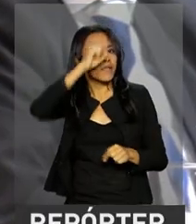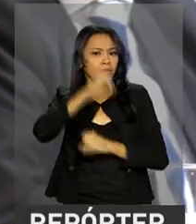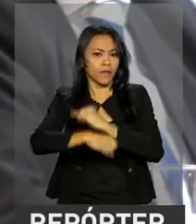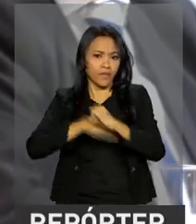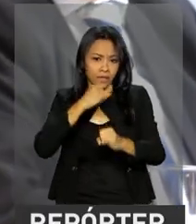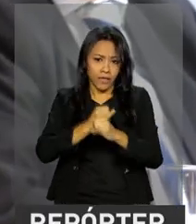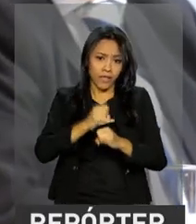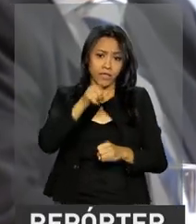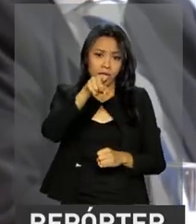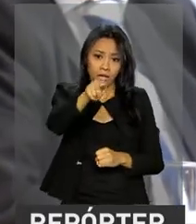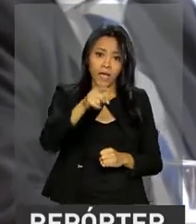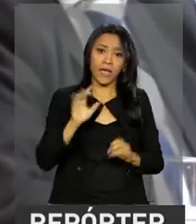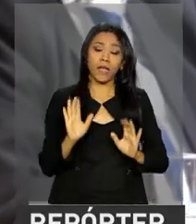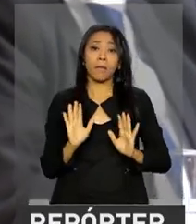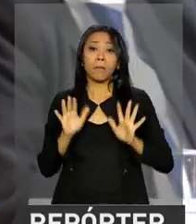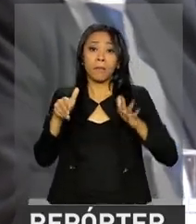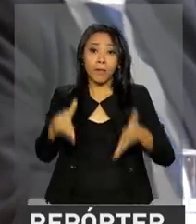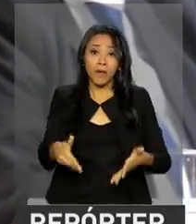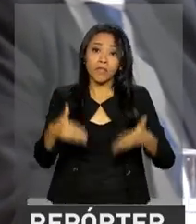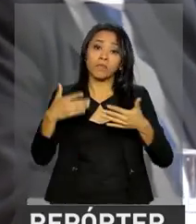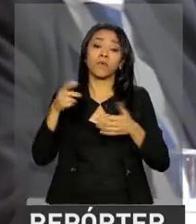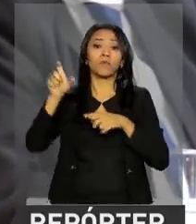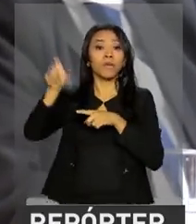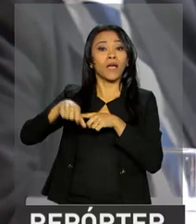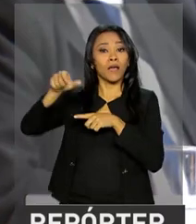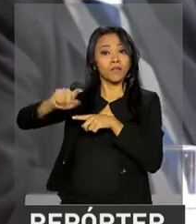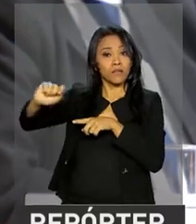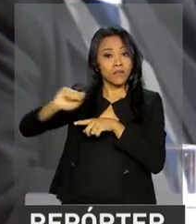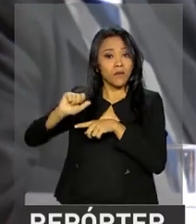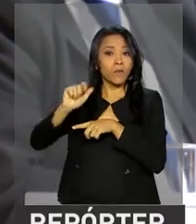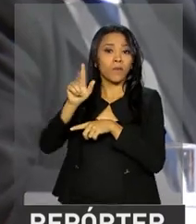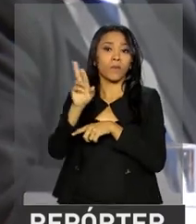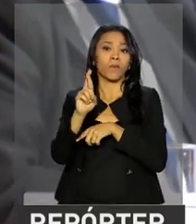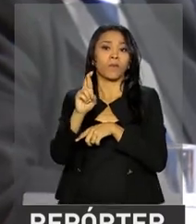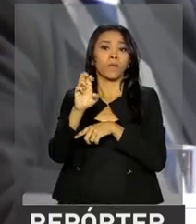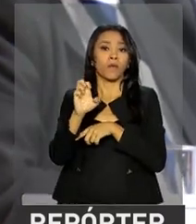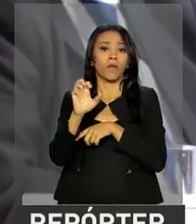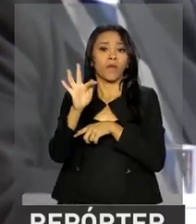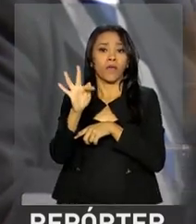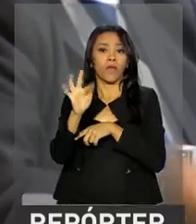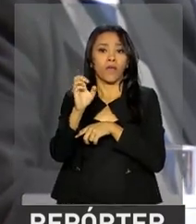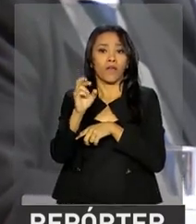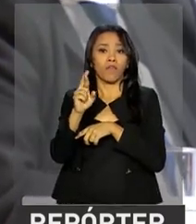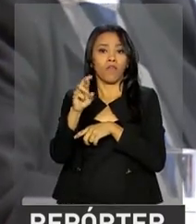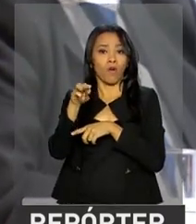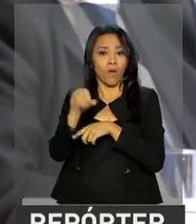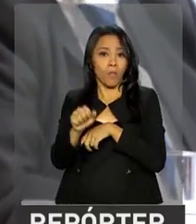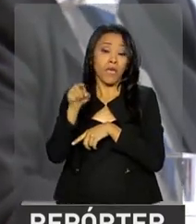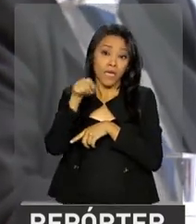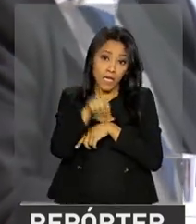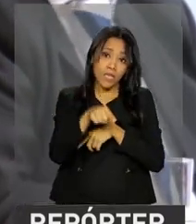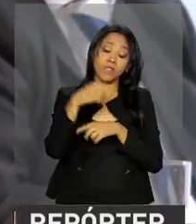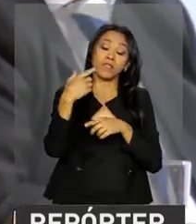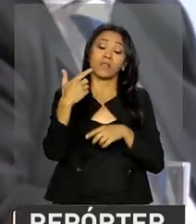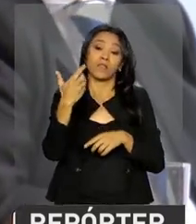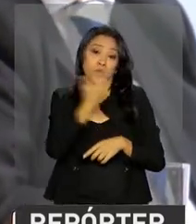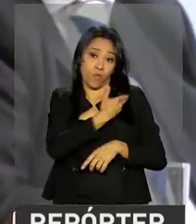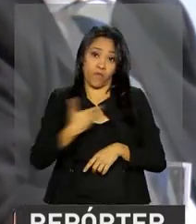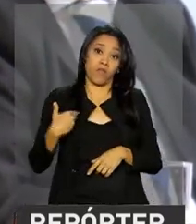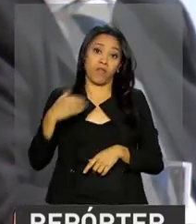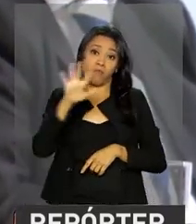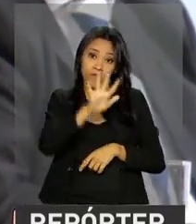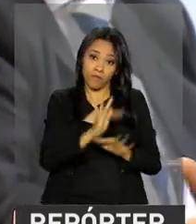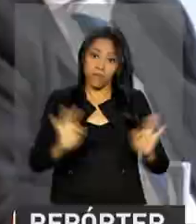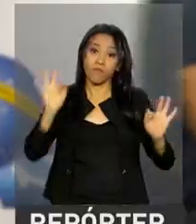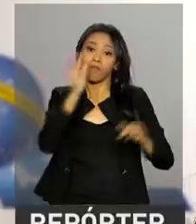Paloma participou do lançamento do Cartão Reforma e acredita que o novo programa do governo federal pode melhorar a vida de